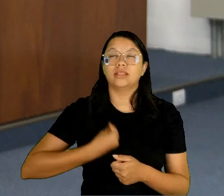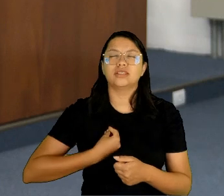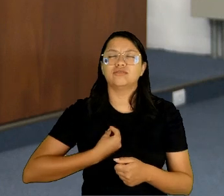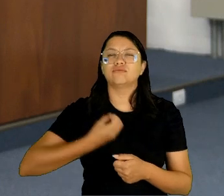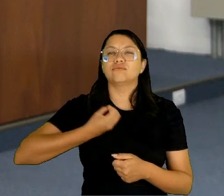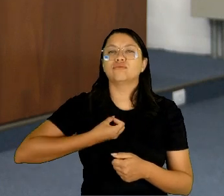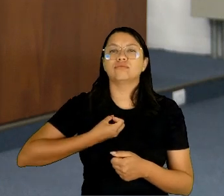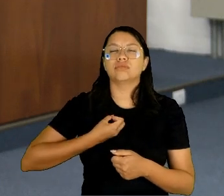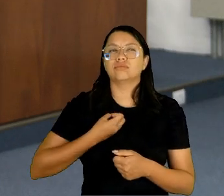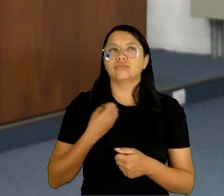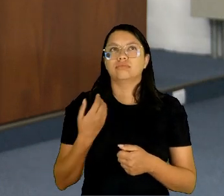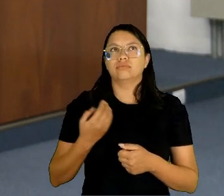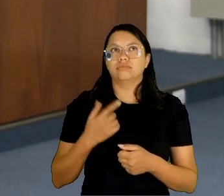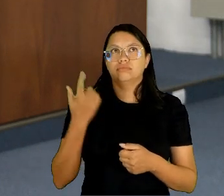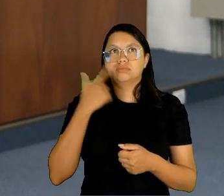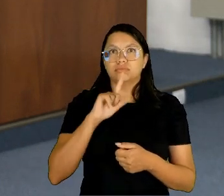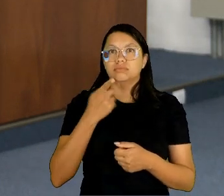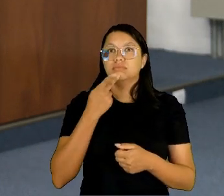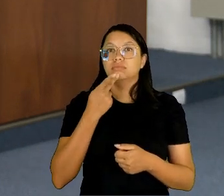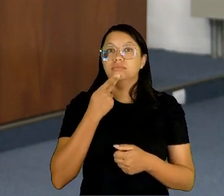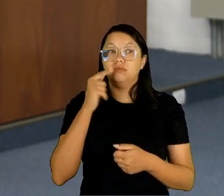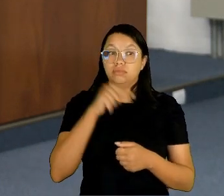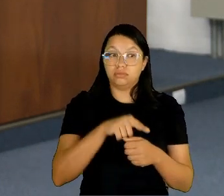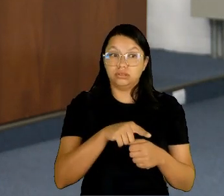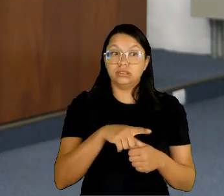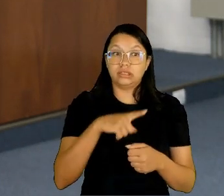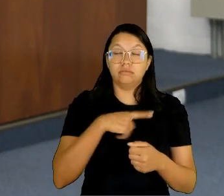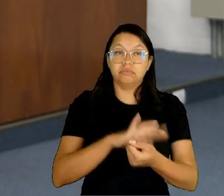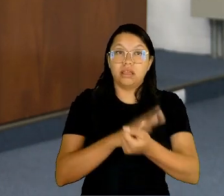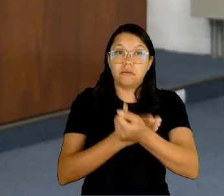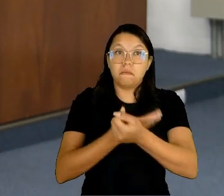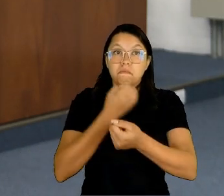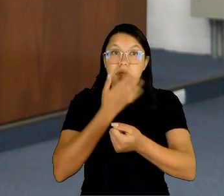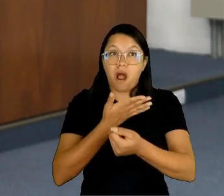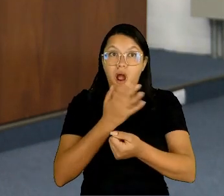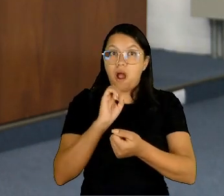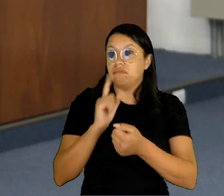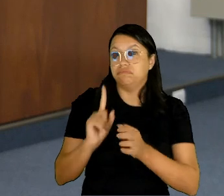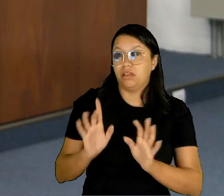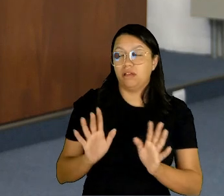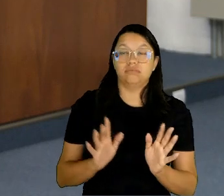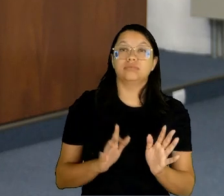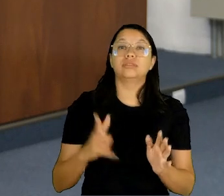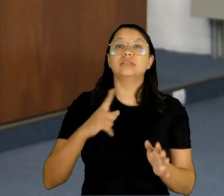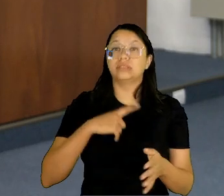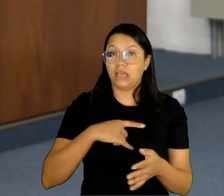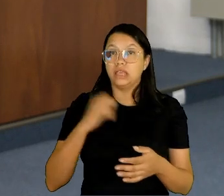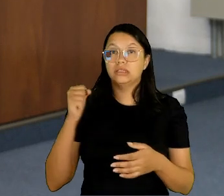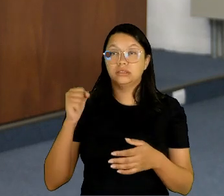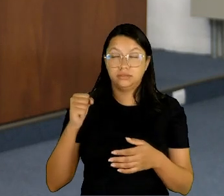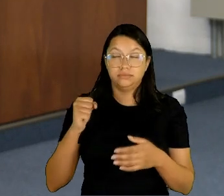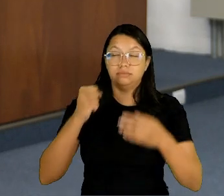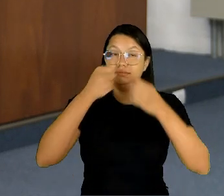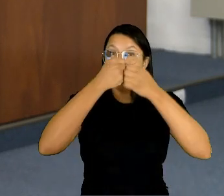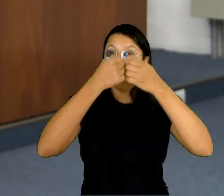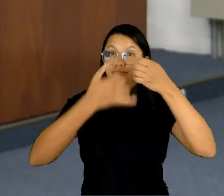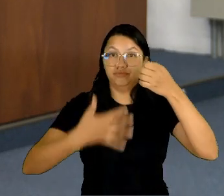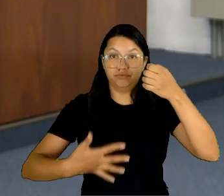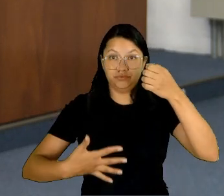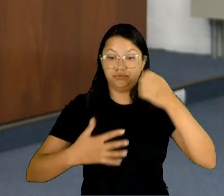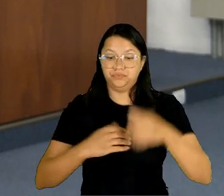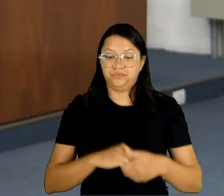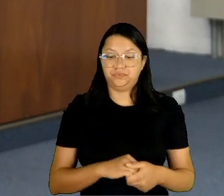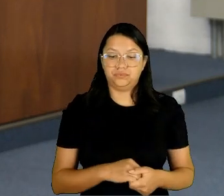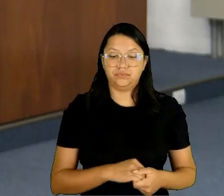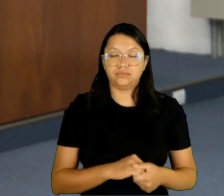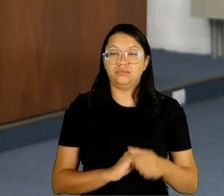assim, existe um número mágico, né? Existe um número que eu consigo falar se o paciente está com a pressão boa ou não está. A gente tem uma classificação bem extensa do que...